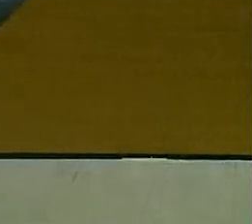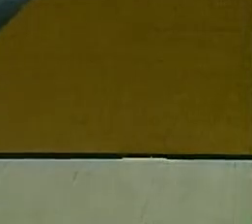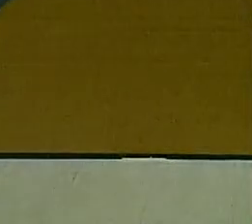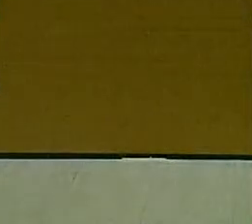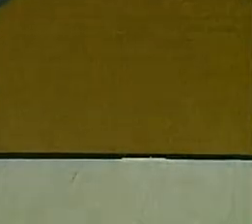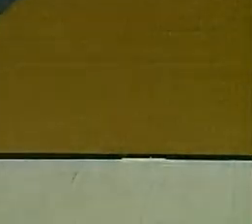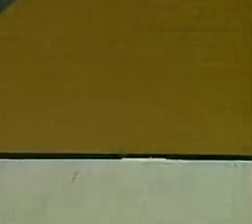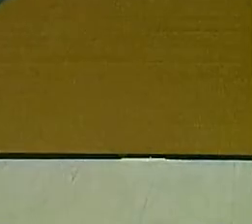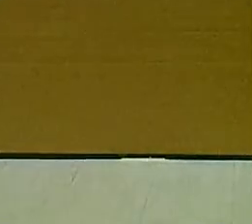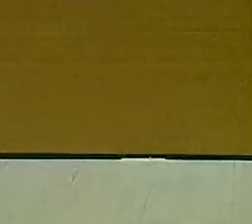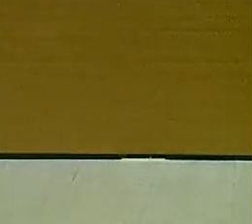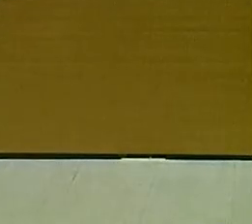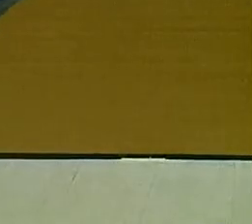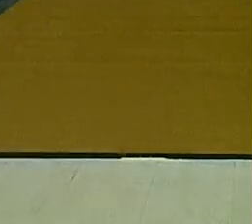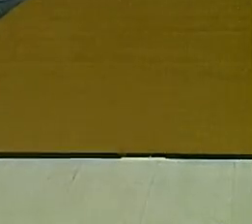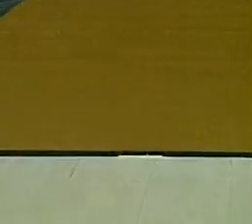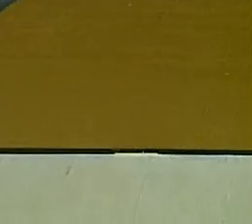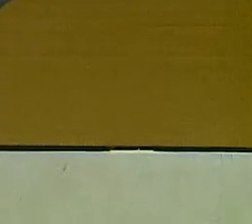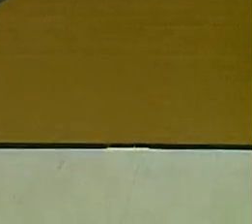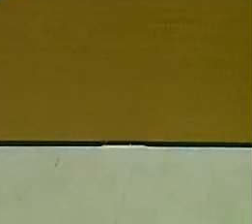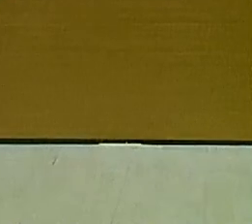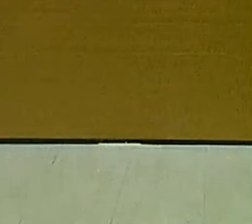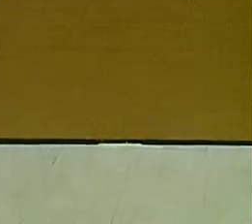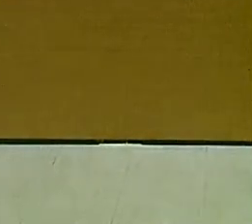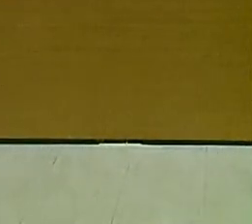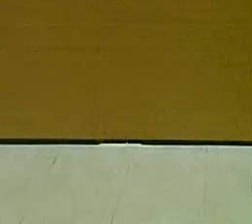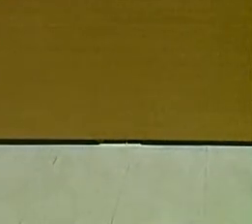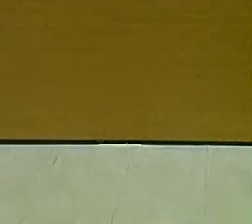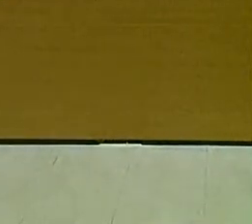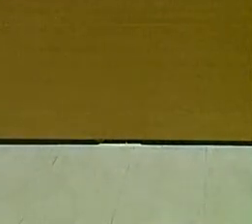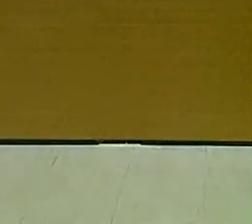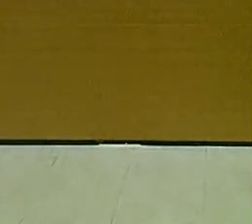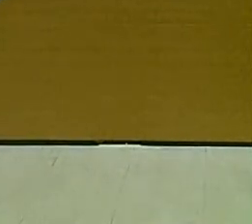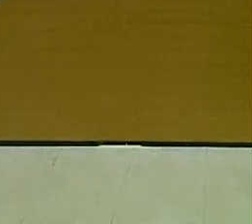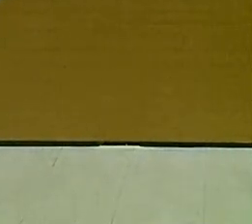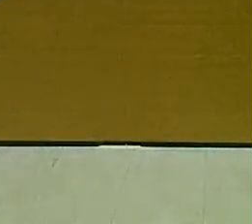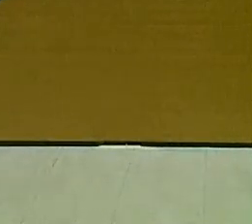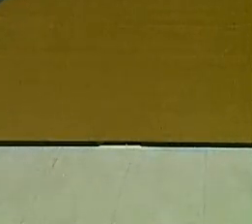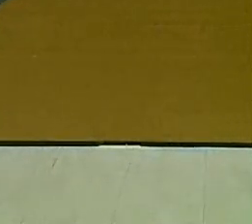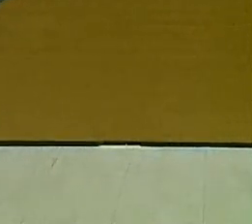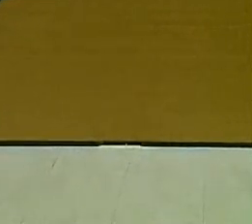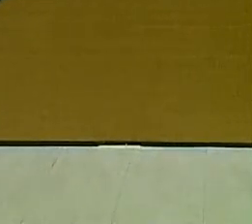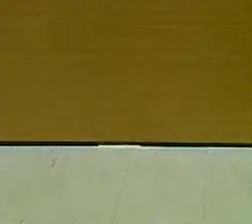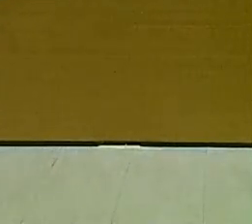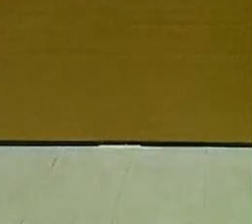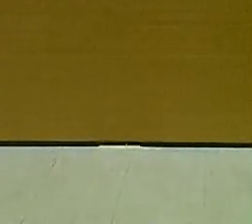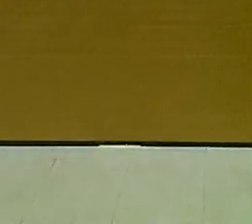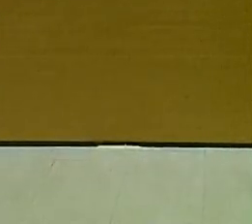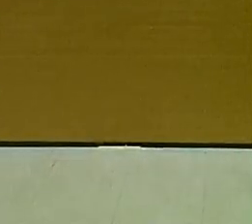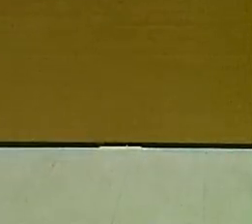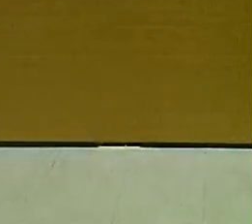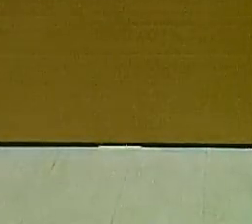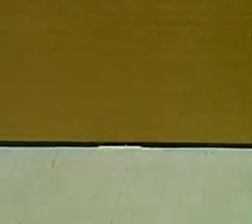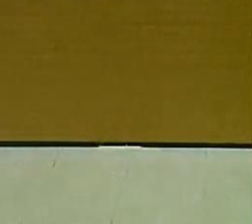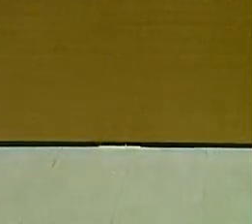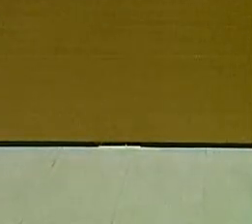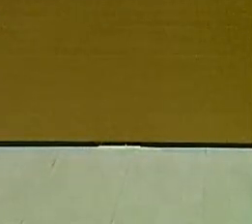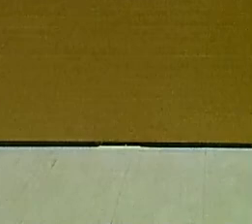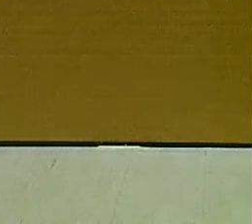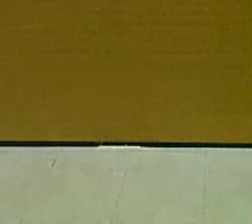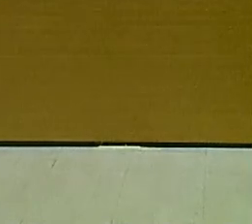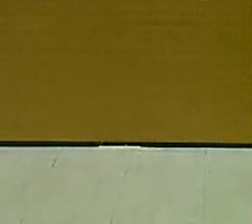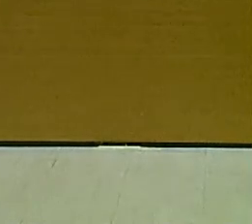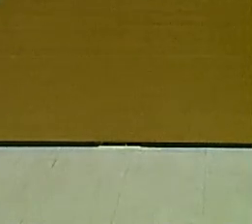bom dia bom dia bom dia bom dia sejam bem-vindos e bem-vindos vamos lá hoje